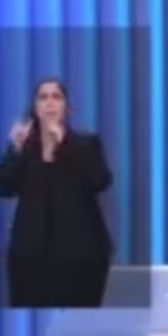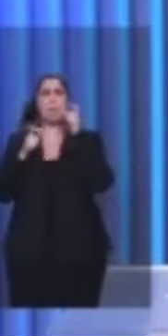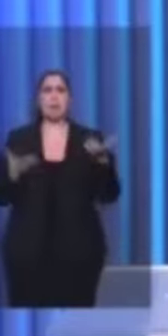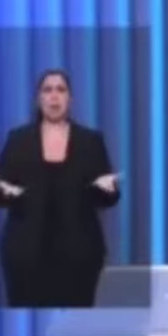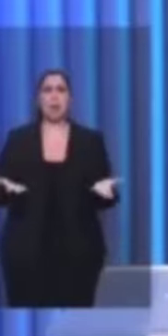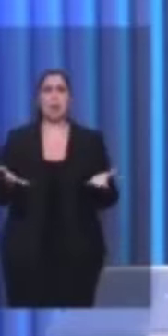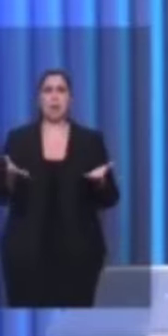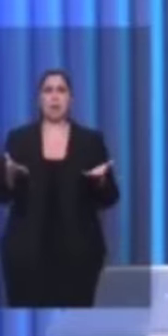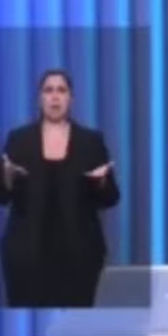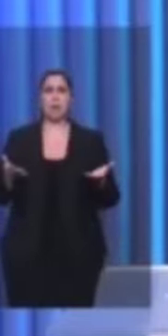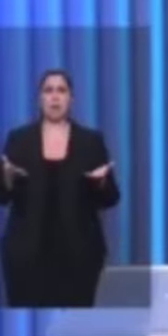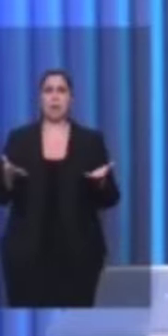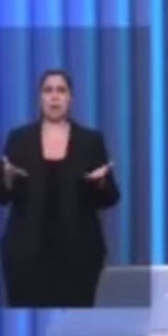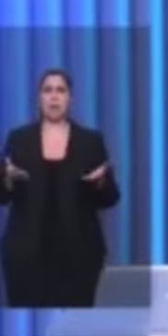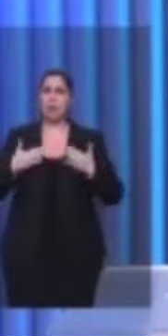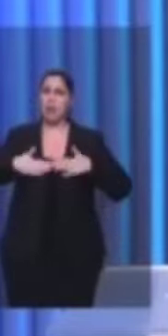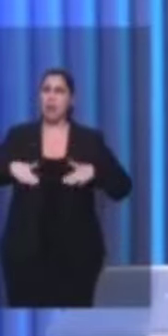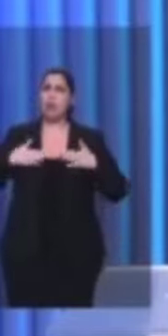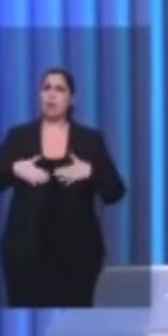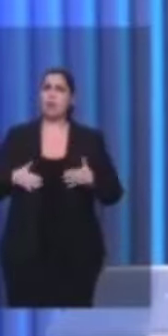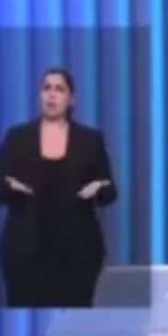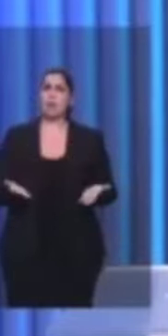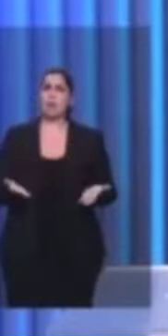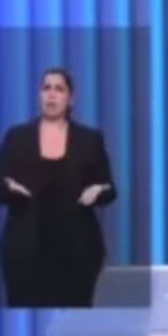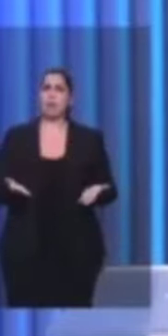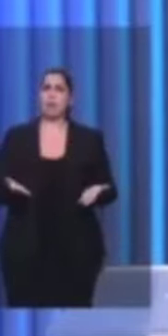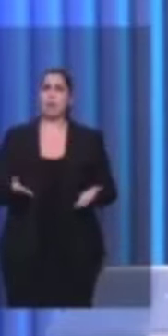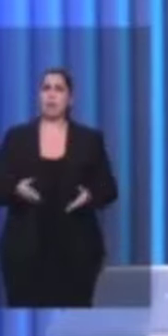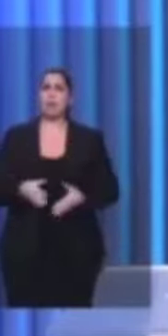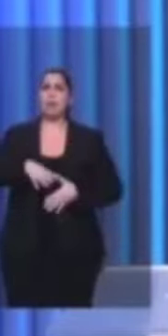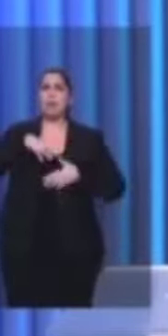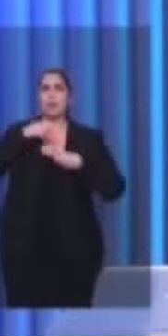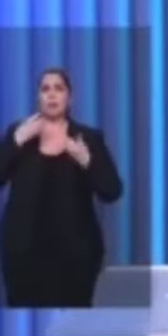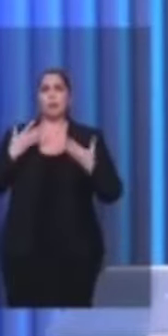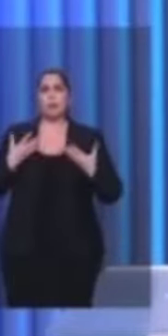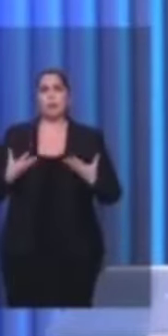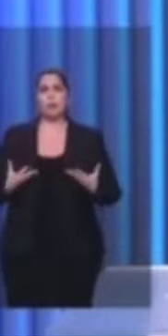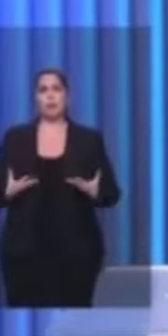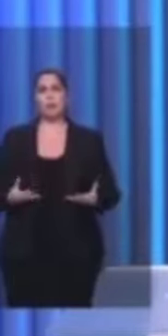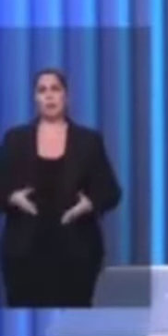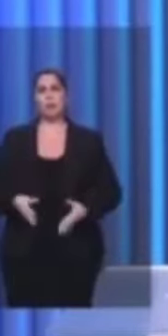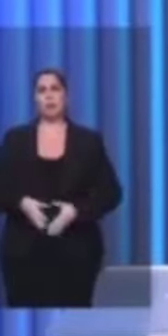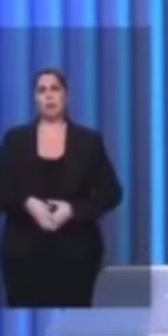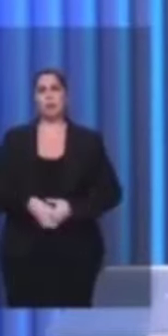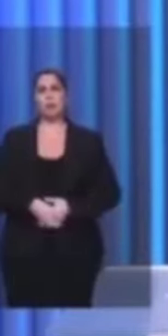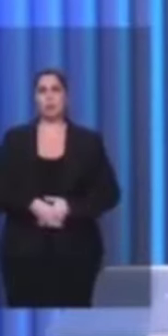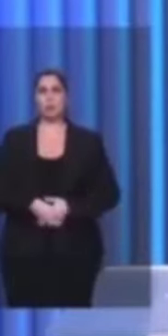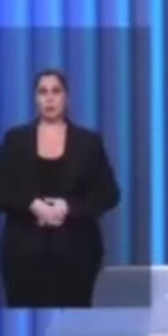Vamos respirar. Vamos respirar. Muito bem.